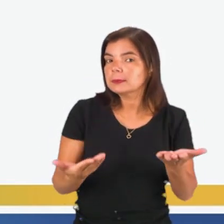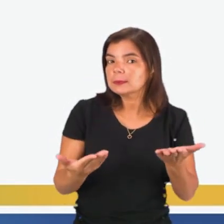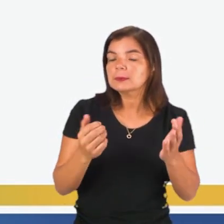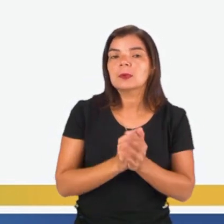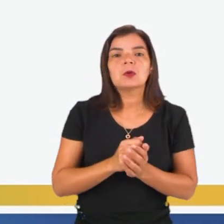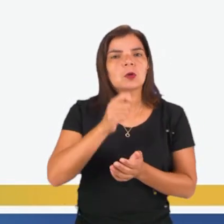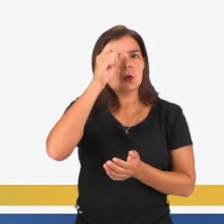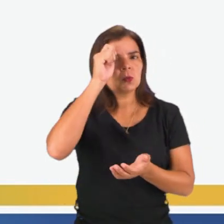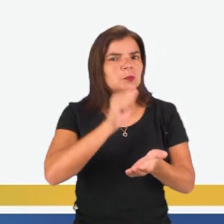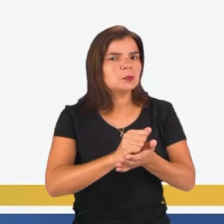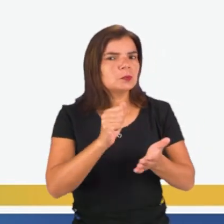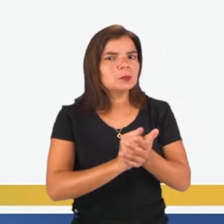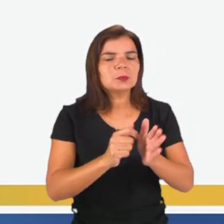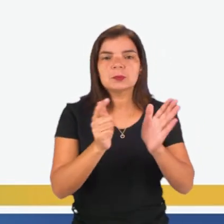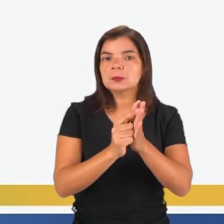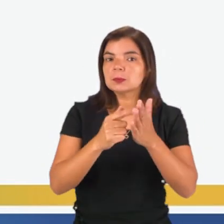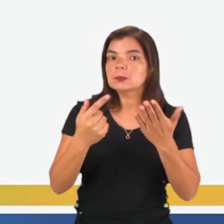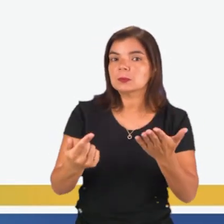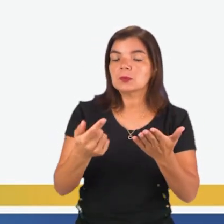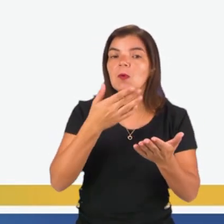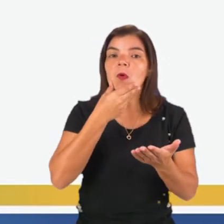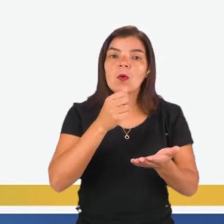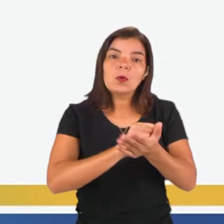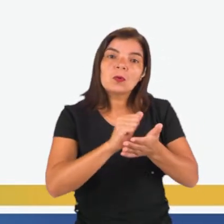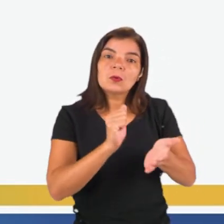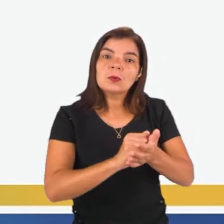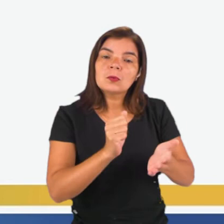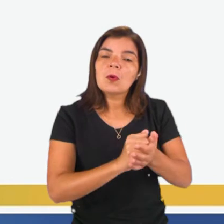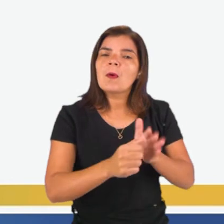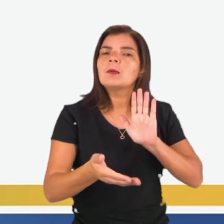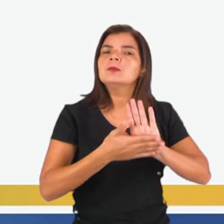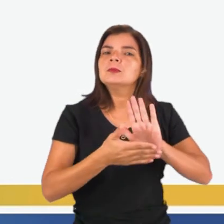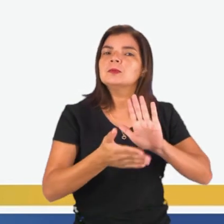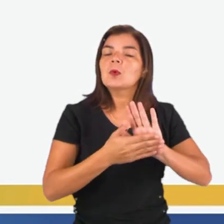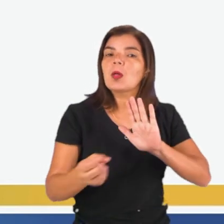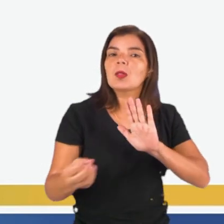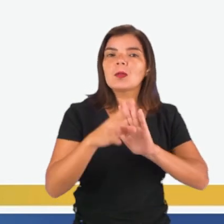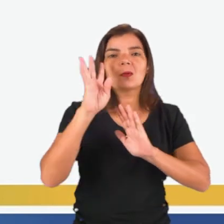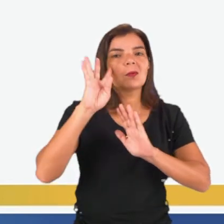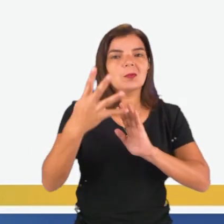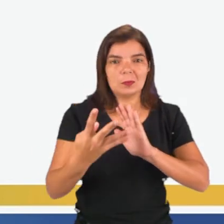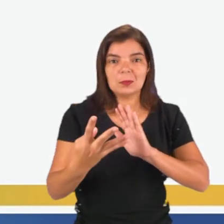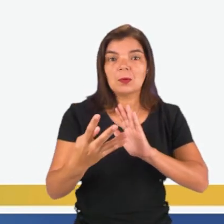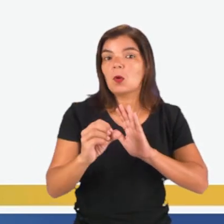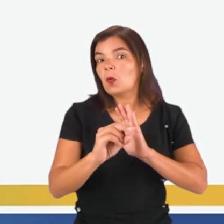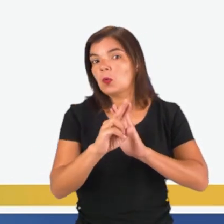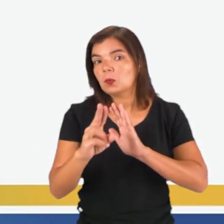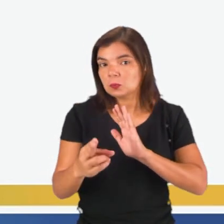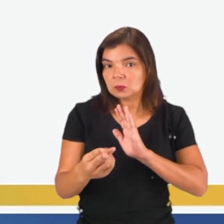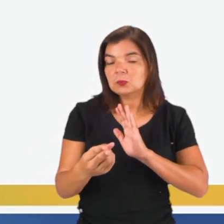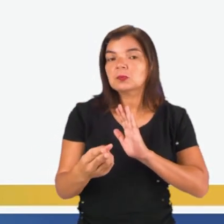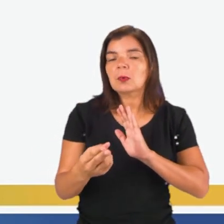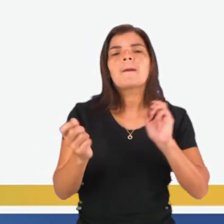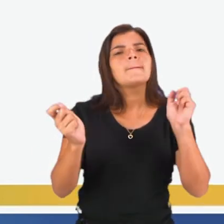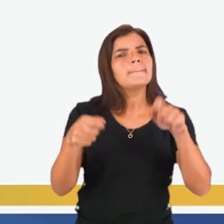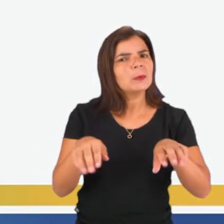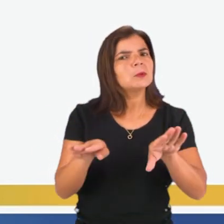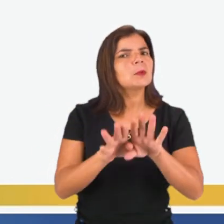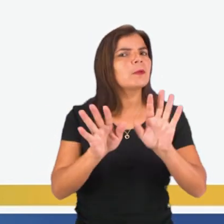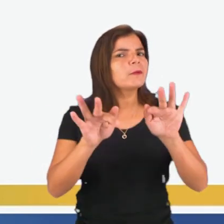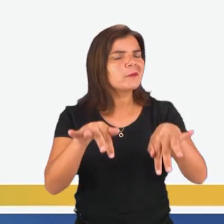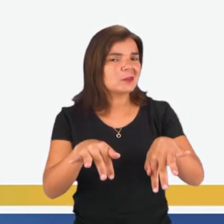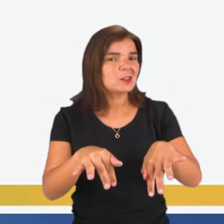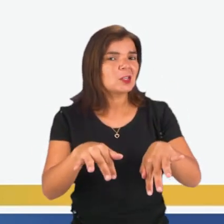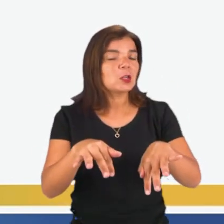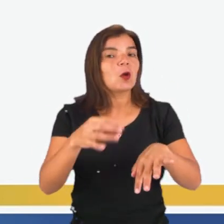do editorial de um jornal, o escritor pode propor uma nova solução, ou ainda ele pode terminar